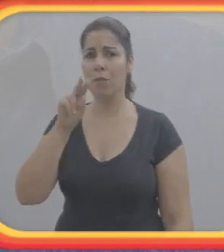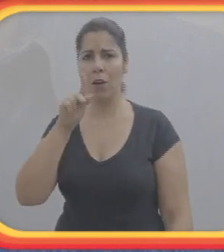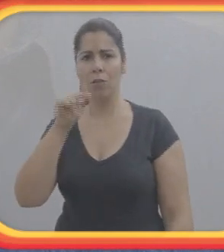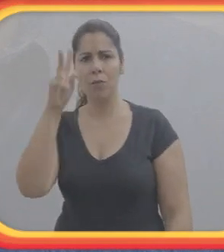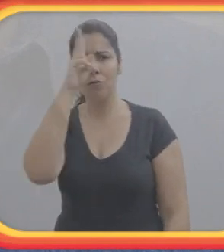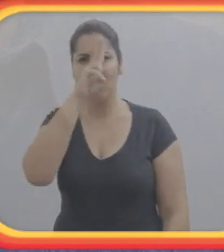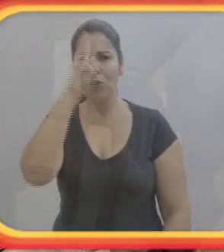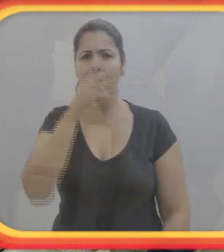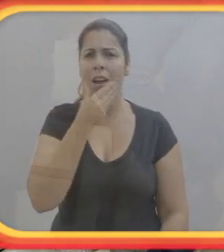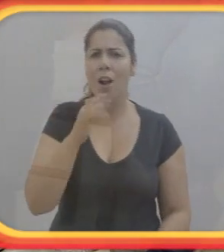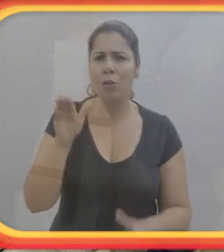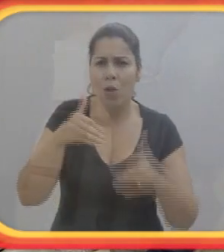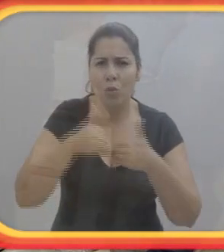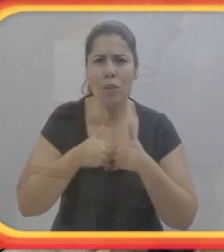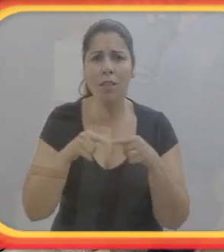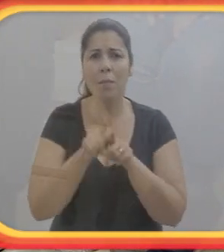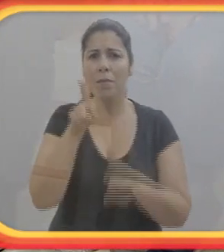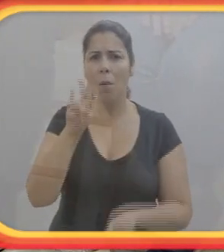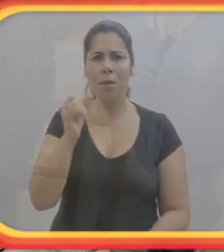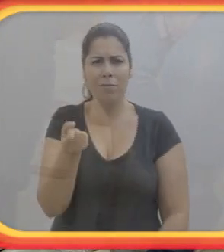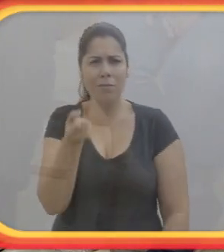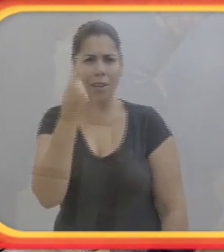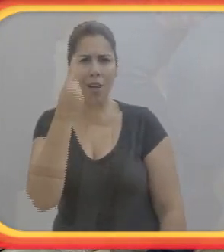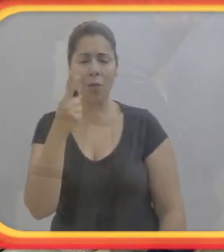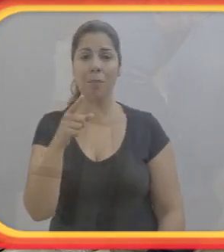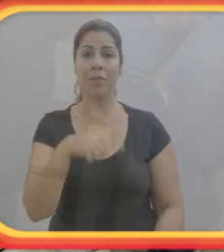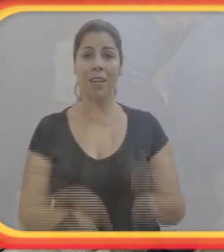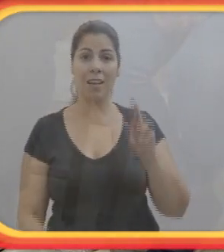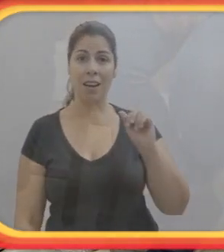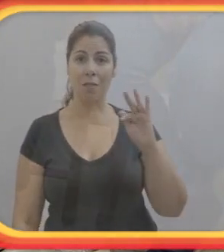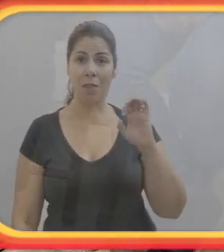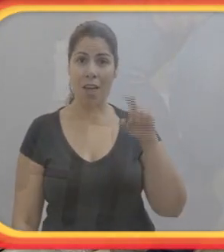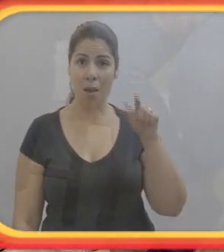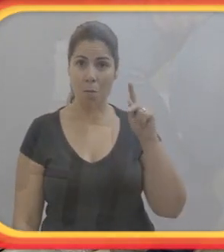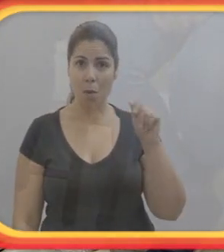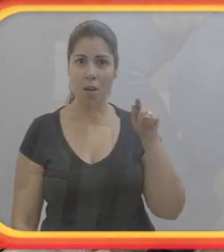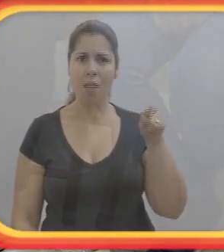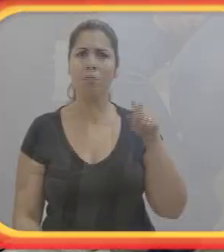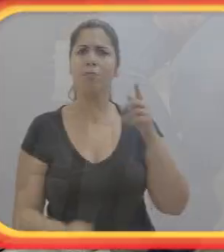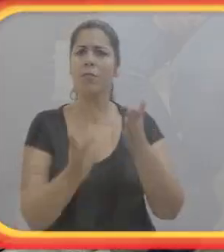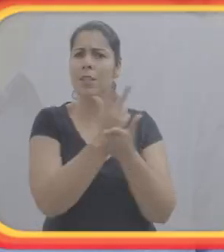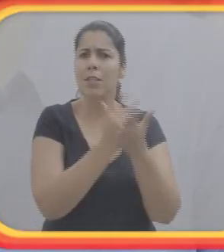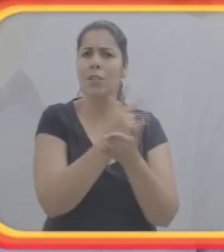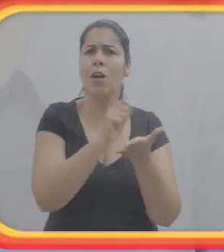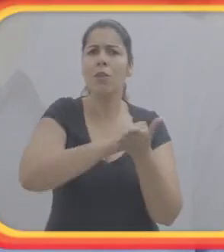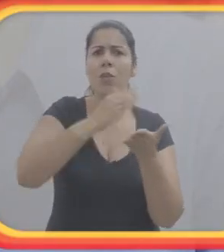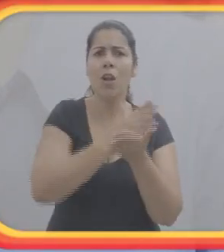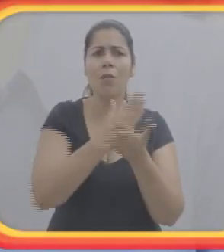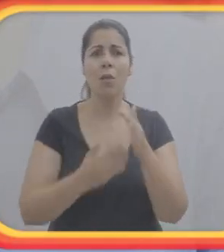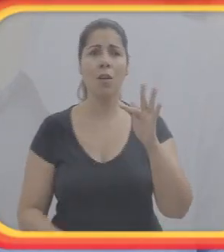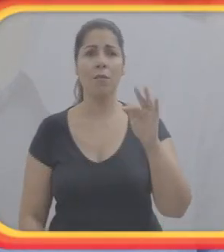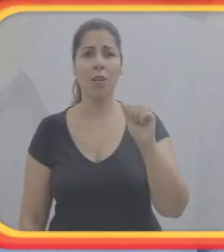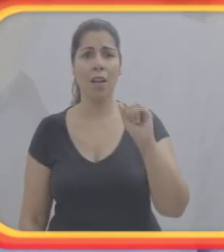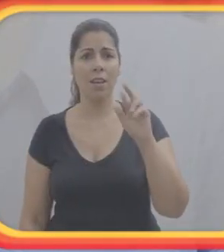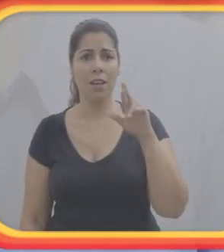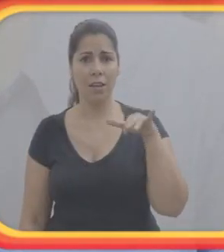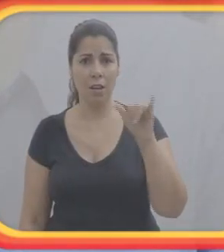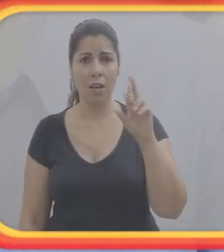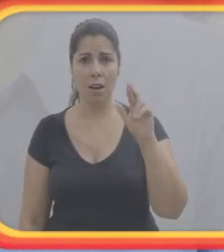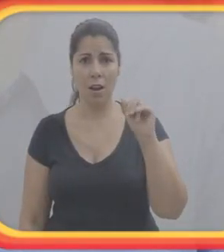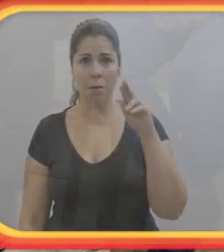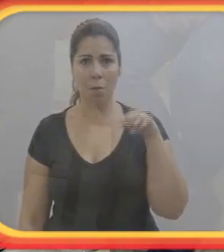que escreveu o livro Meu Menino Vadio, Histórias de um Garoto Autista e Seu Pai Estranho. E a Rafaela Poggi,